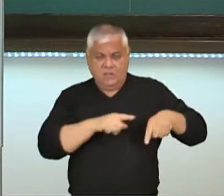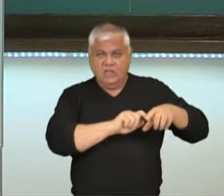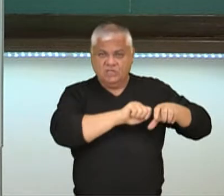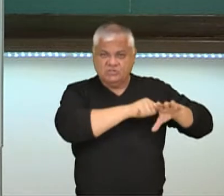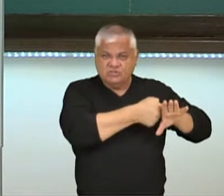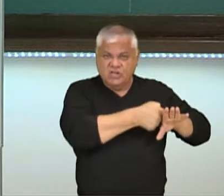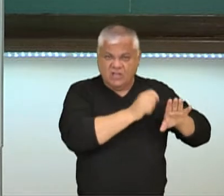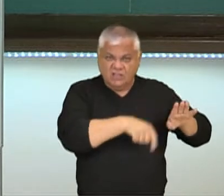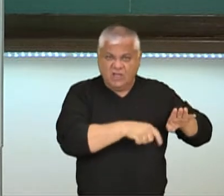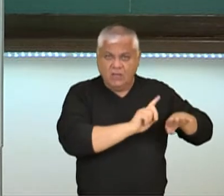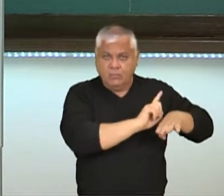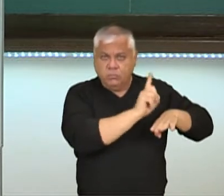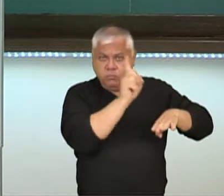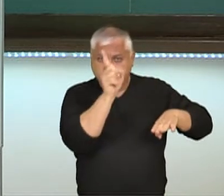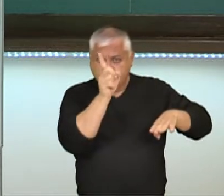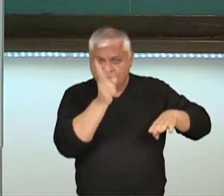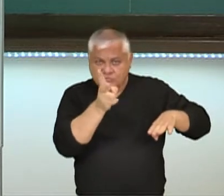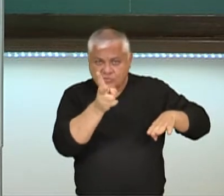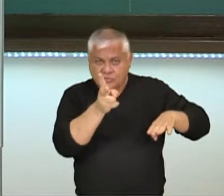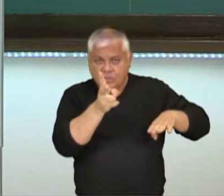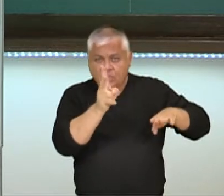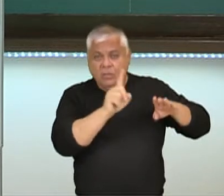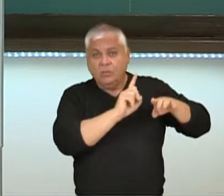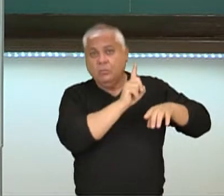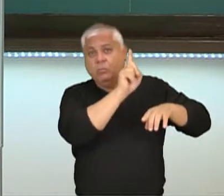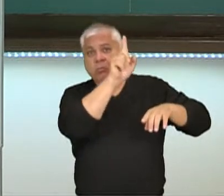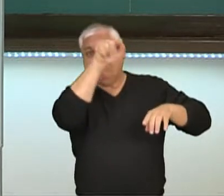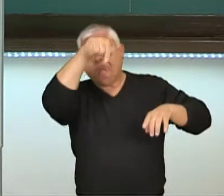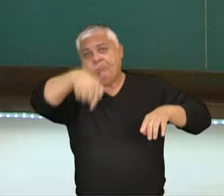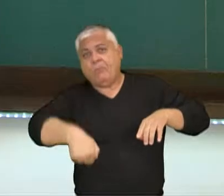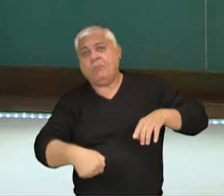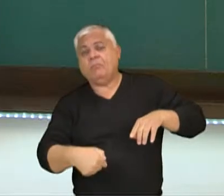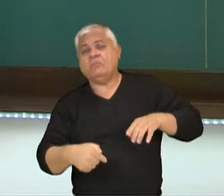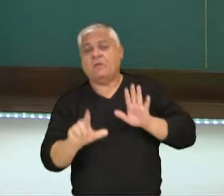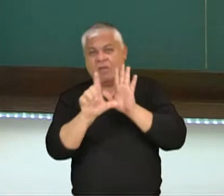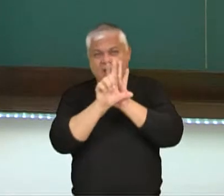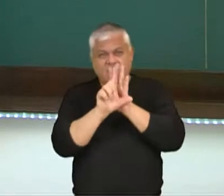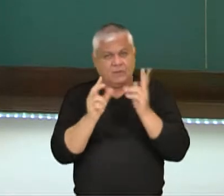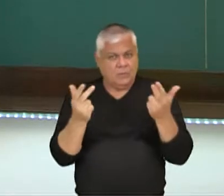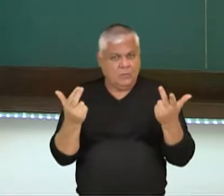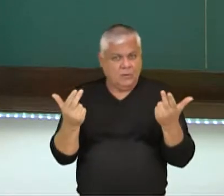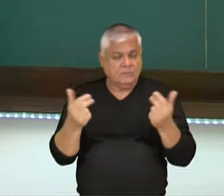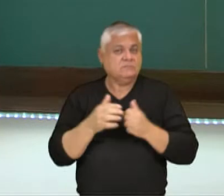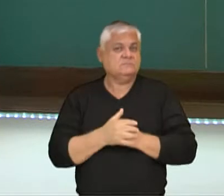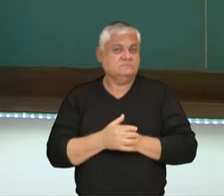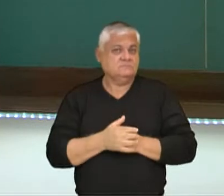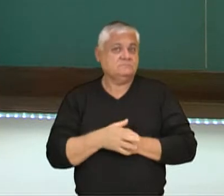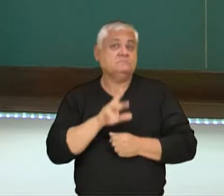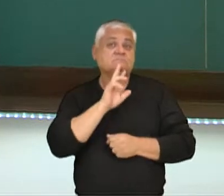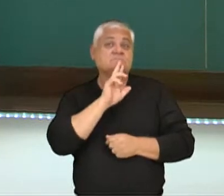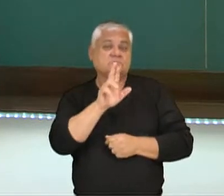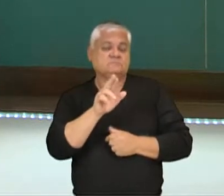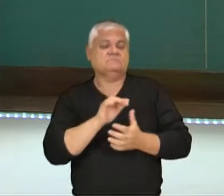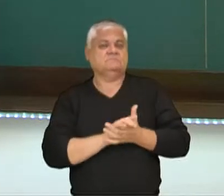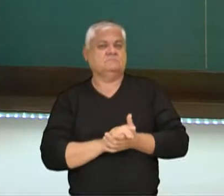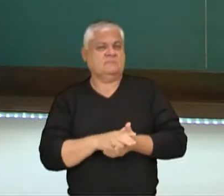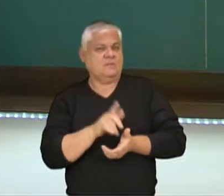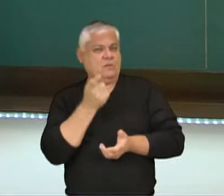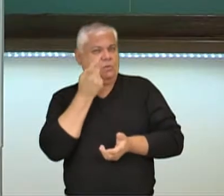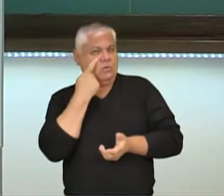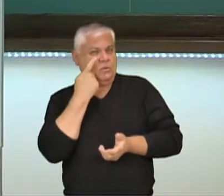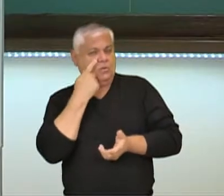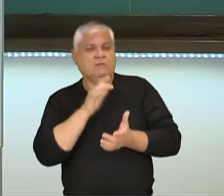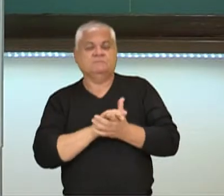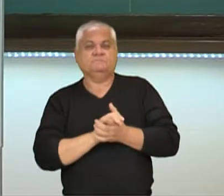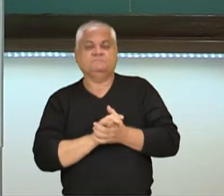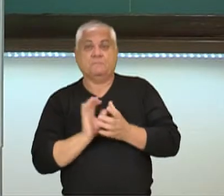Marte? Então, será que essas leis são iguais? Pessoal, respondendo, olha só.